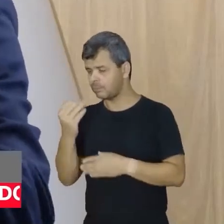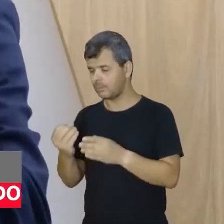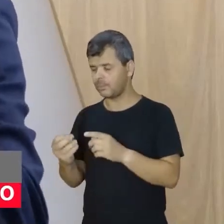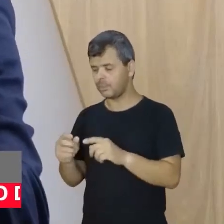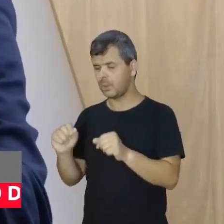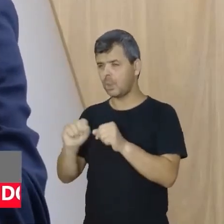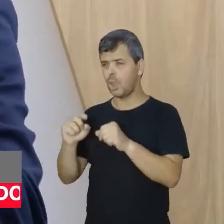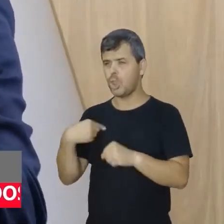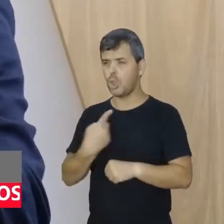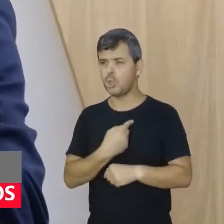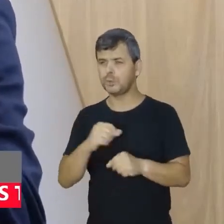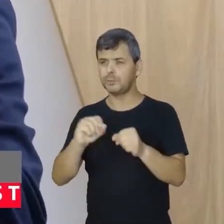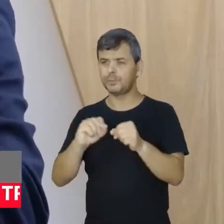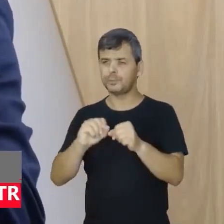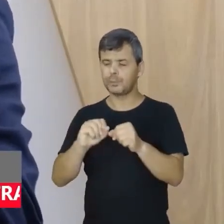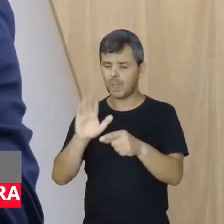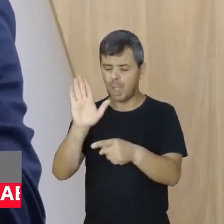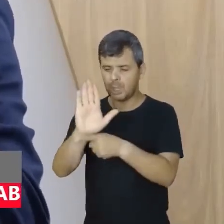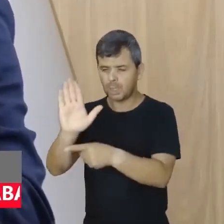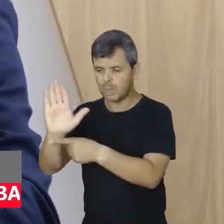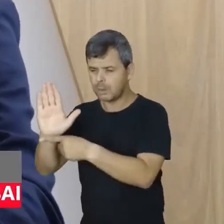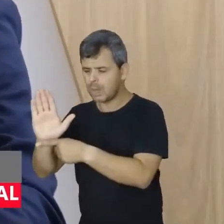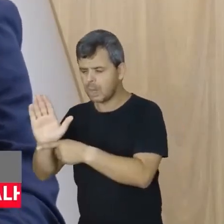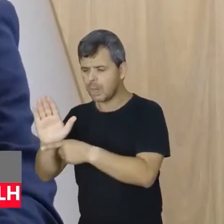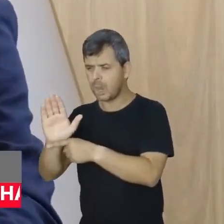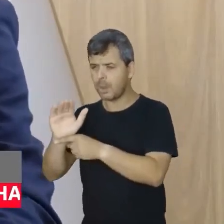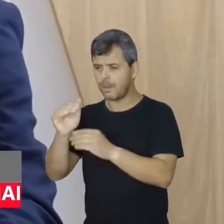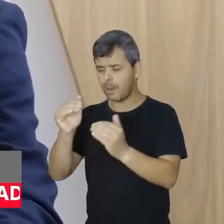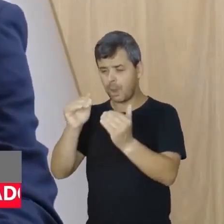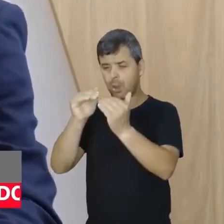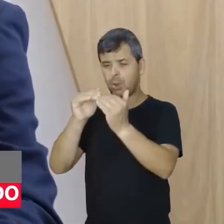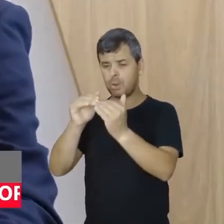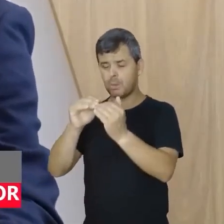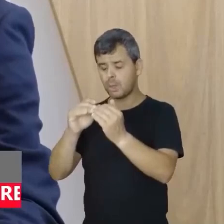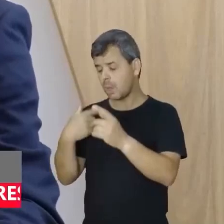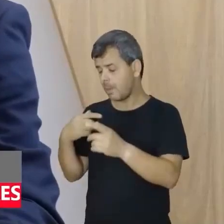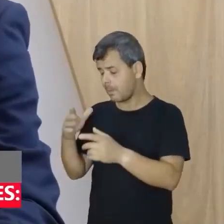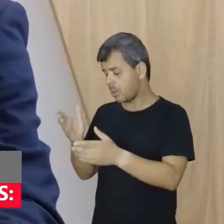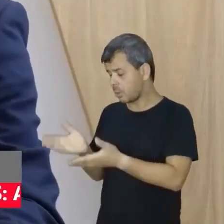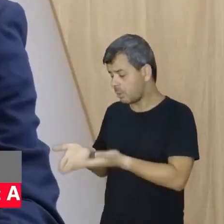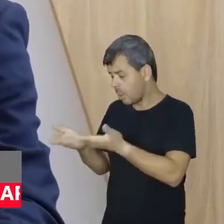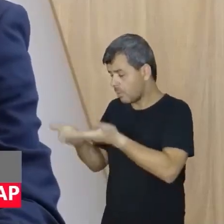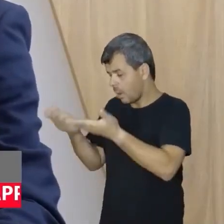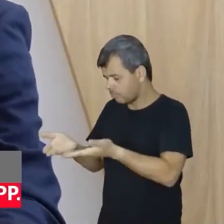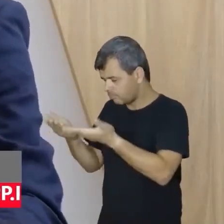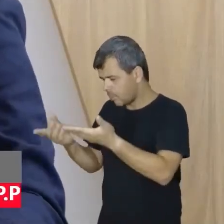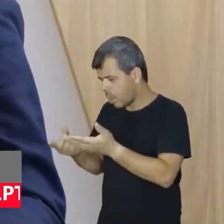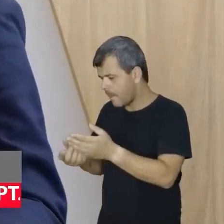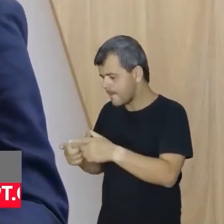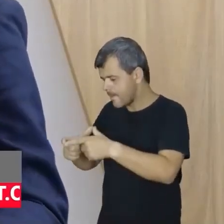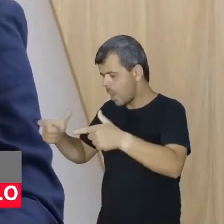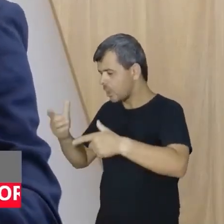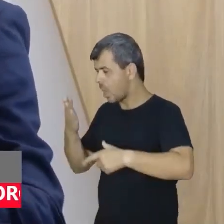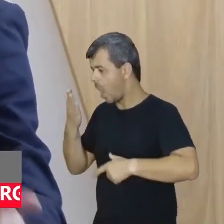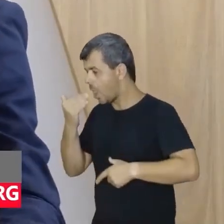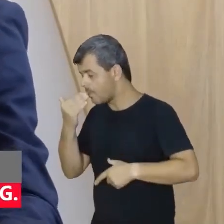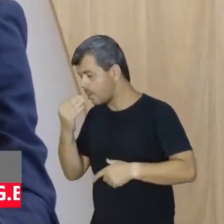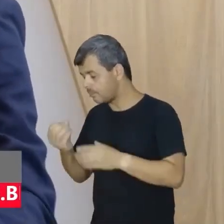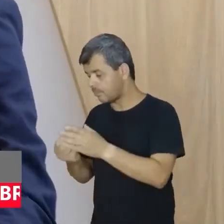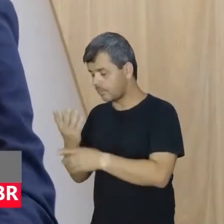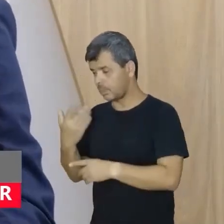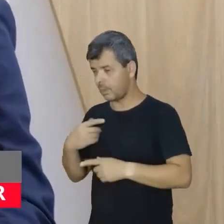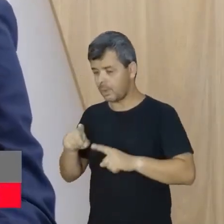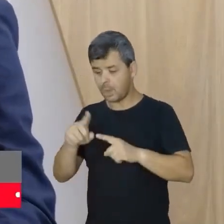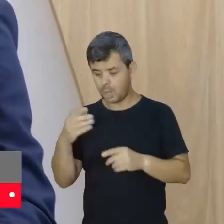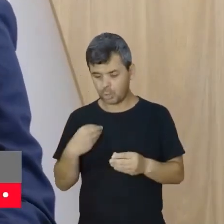gente faz ajuda mútua para as duas pontas, para quem produz, incentivando uma produção maior de alimentos e